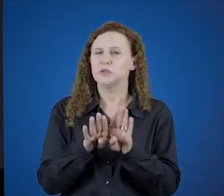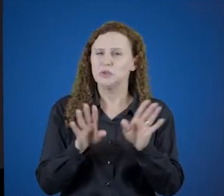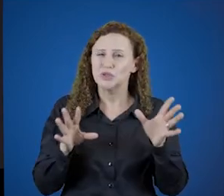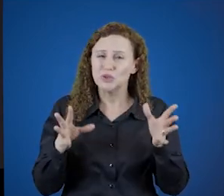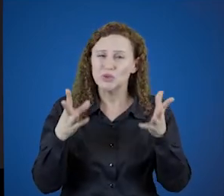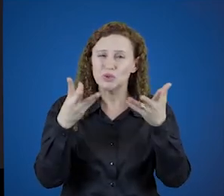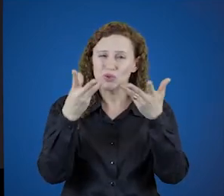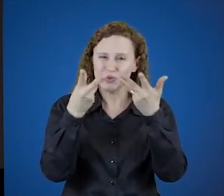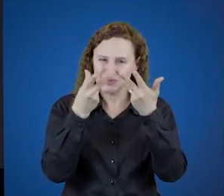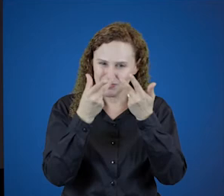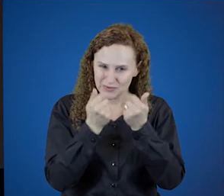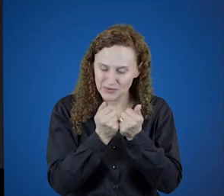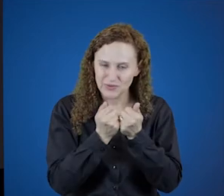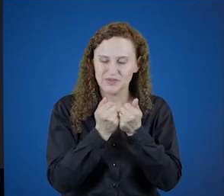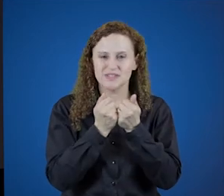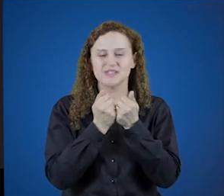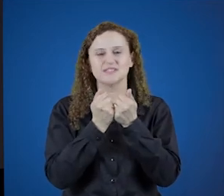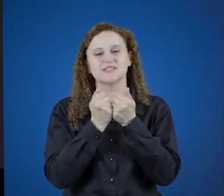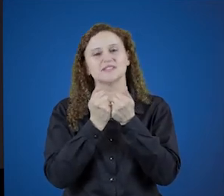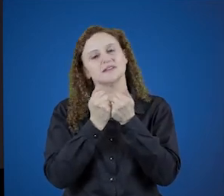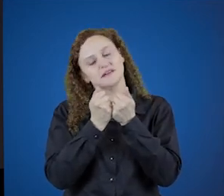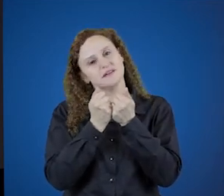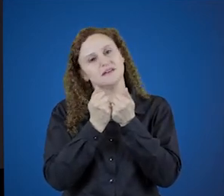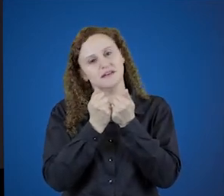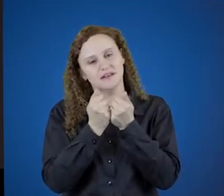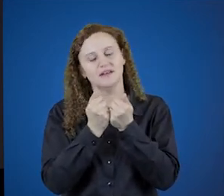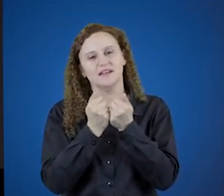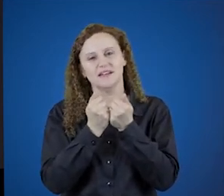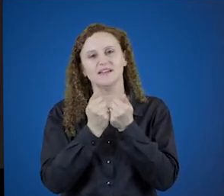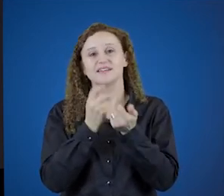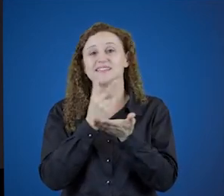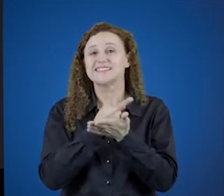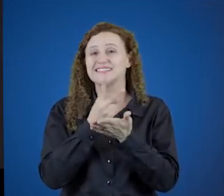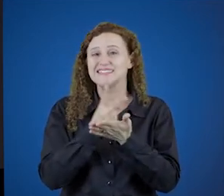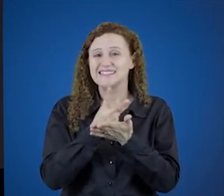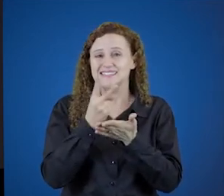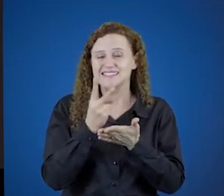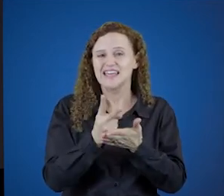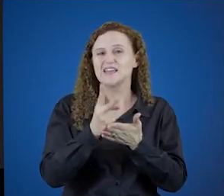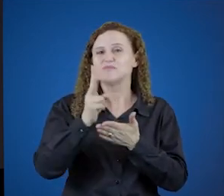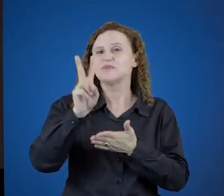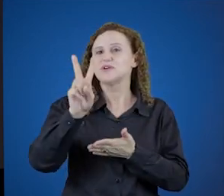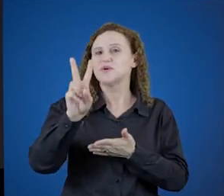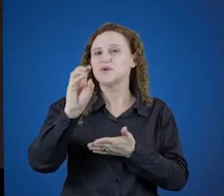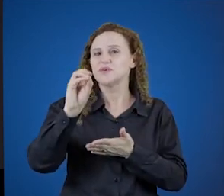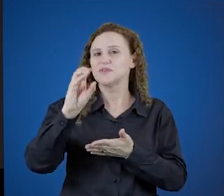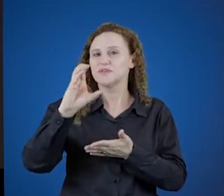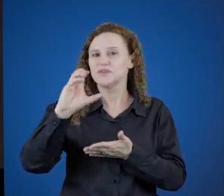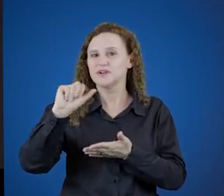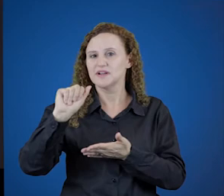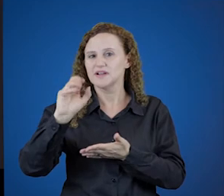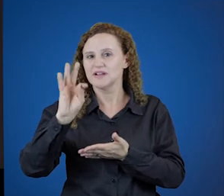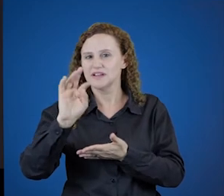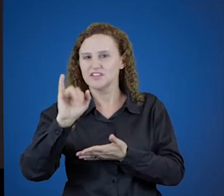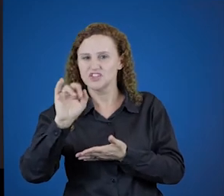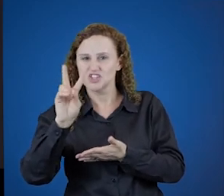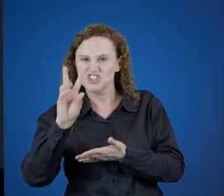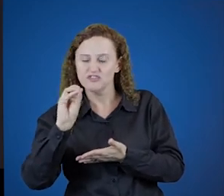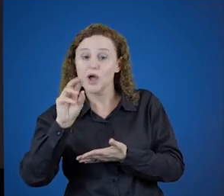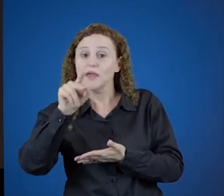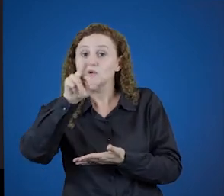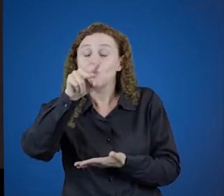acusativo no vocativo poher é isso que eu estou dizendo sempre o vocativo será igual ao